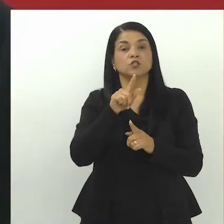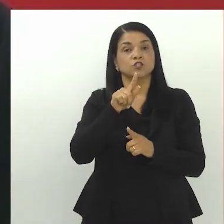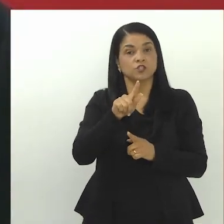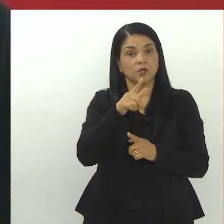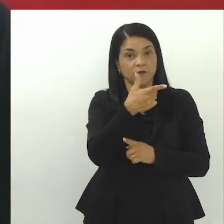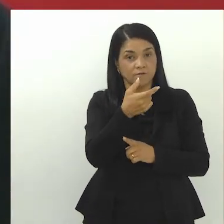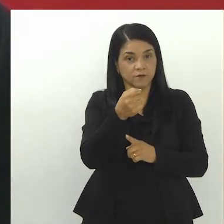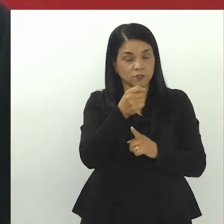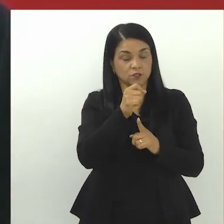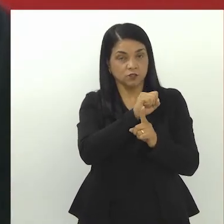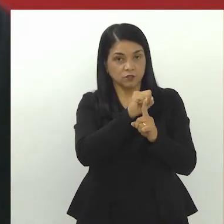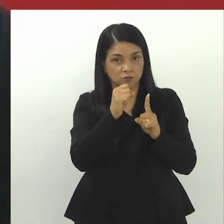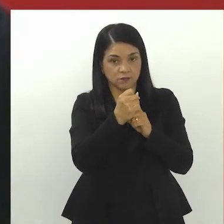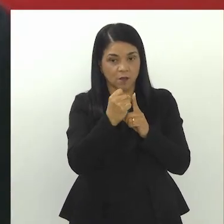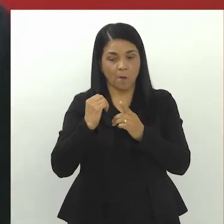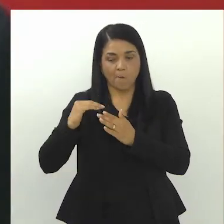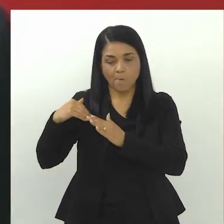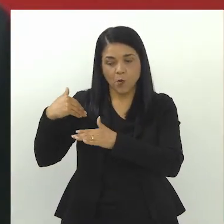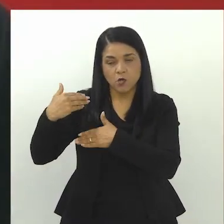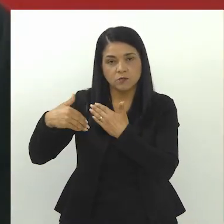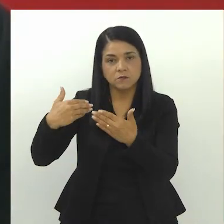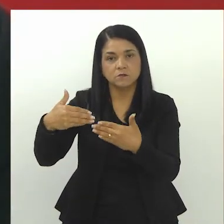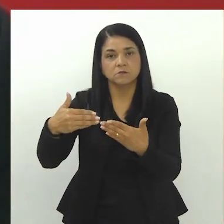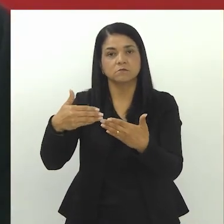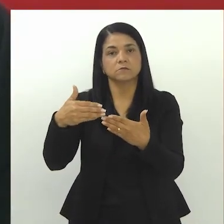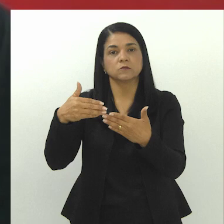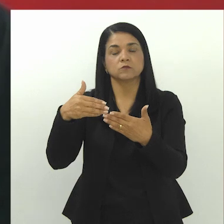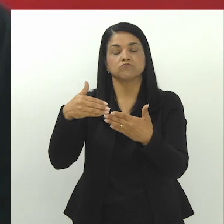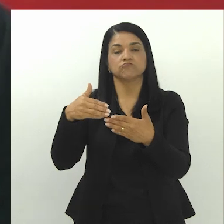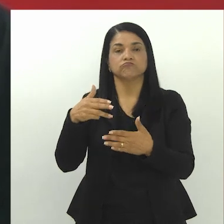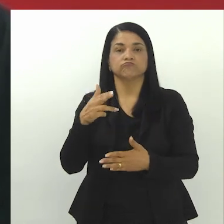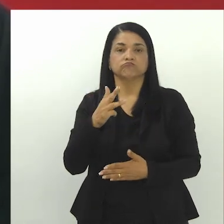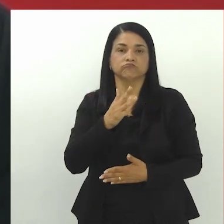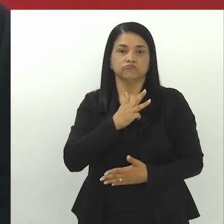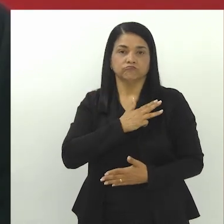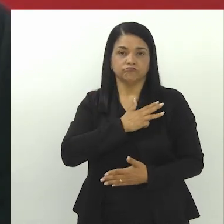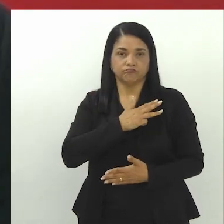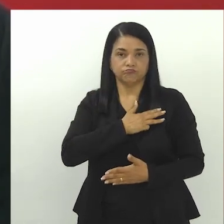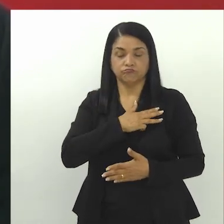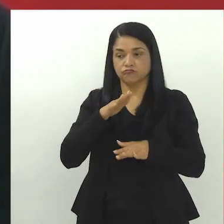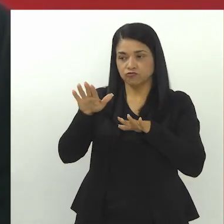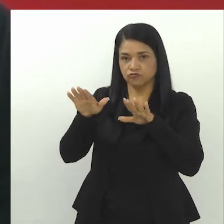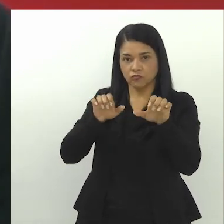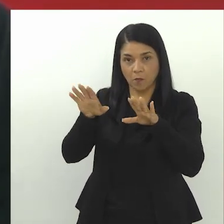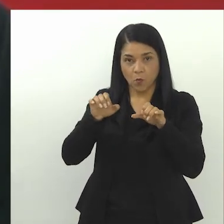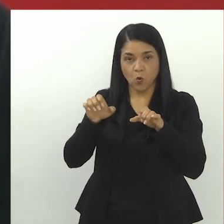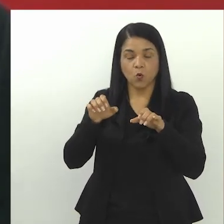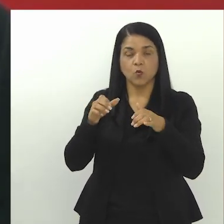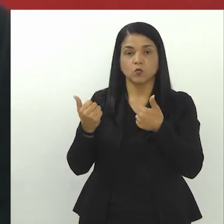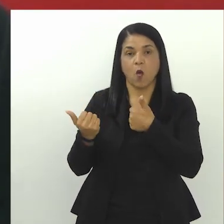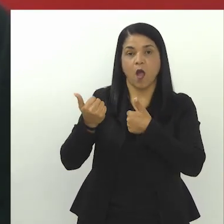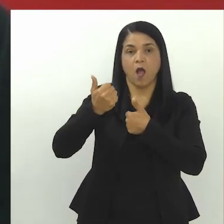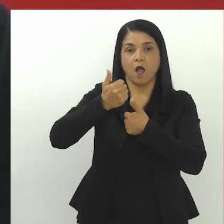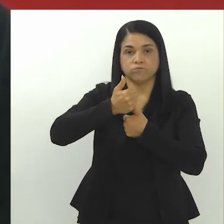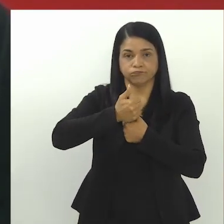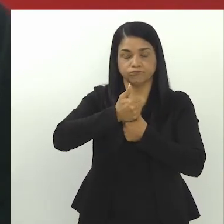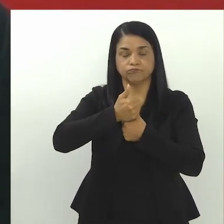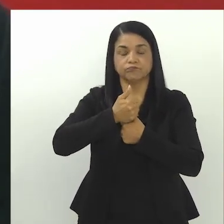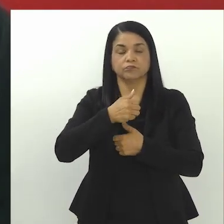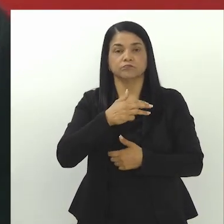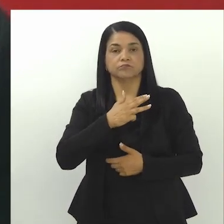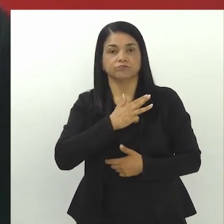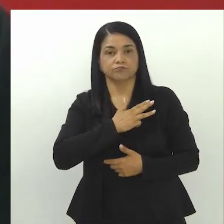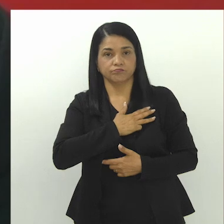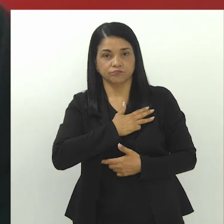G20 Social foi um processo que começou a partir da convocação do presidente Lula, quando assumiu a presidência temporária